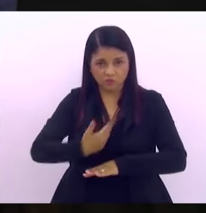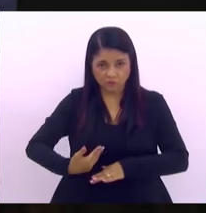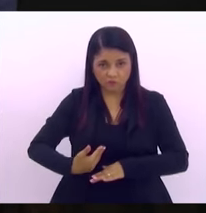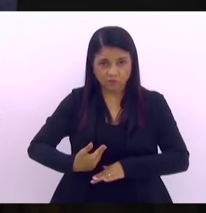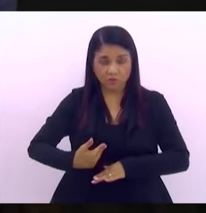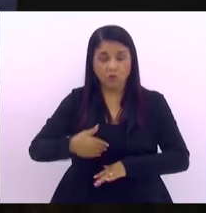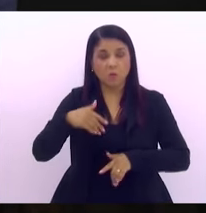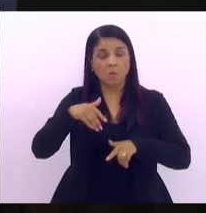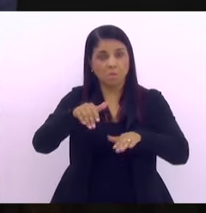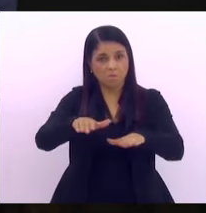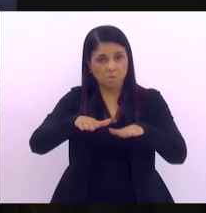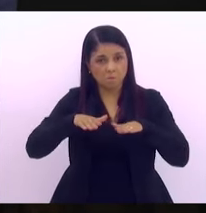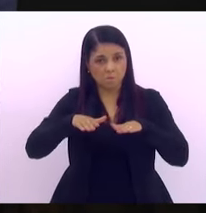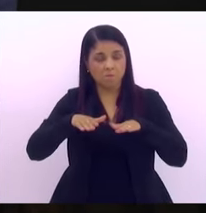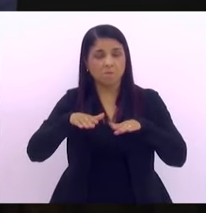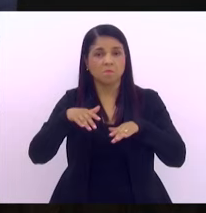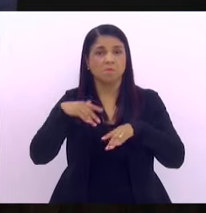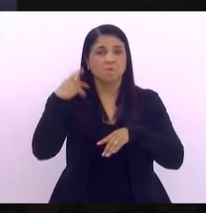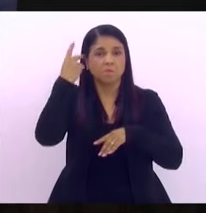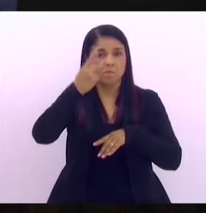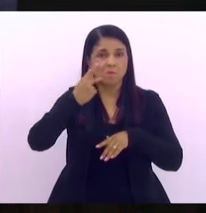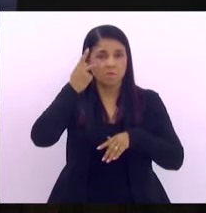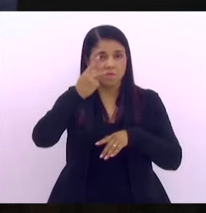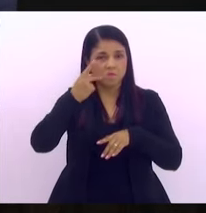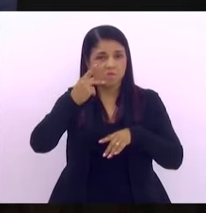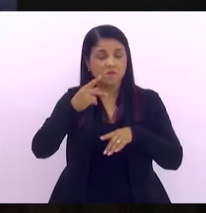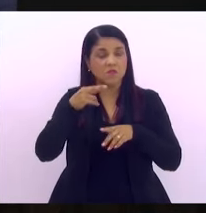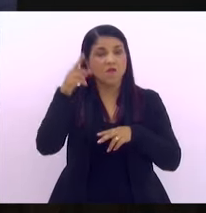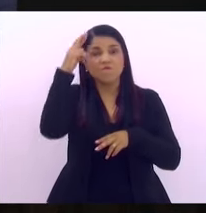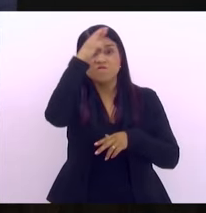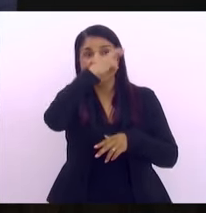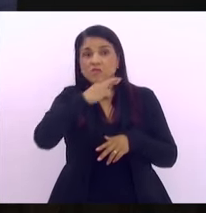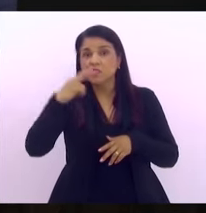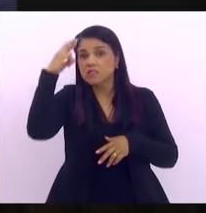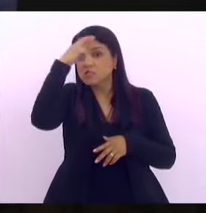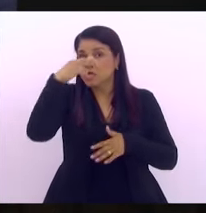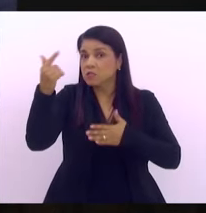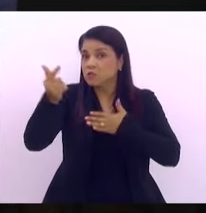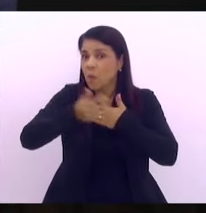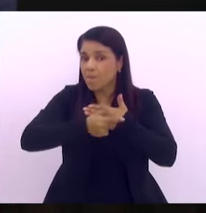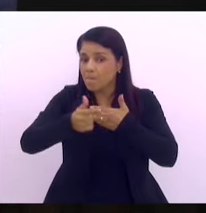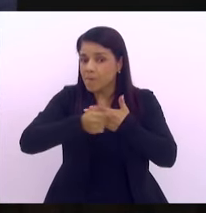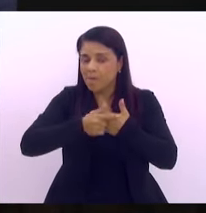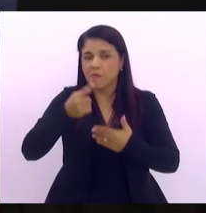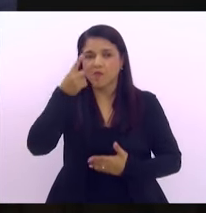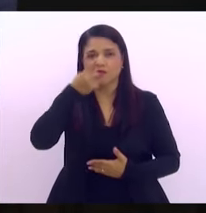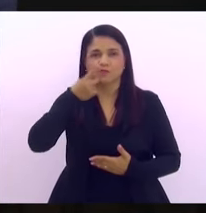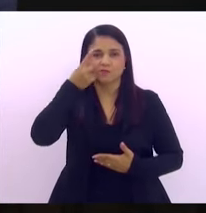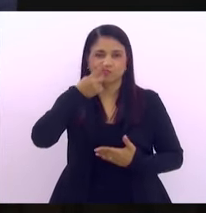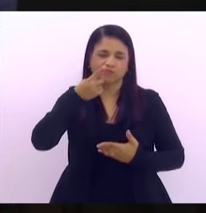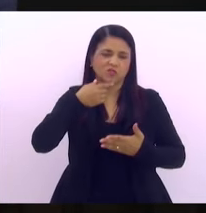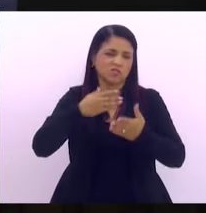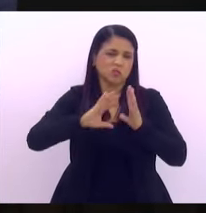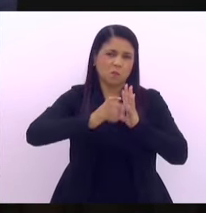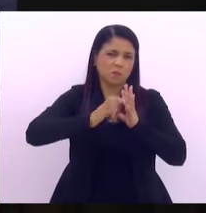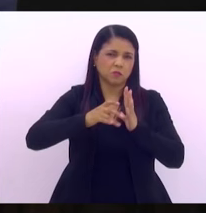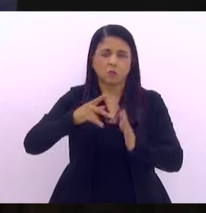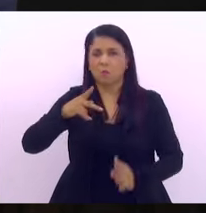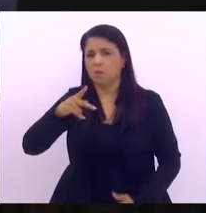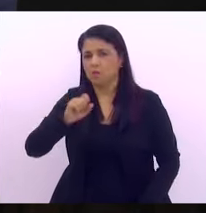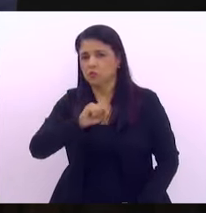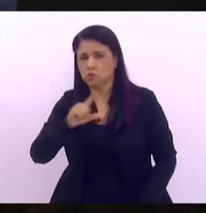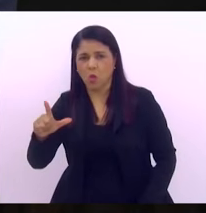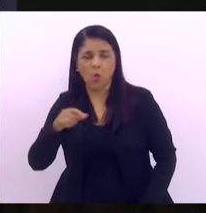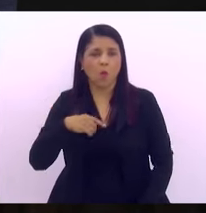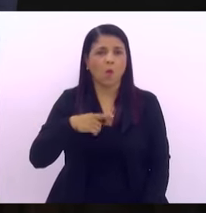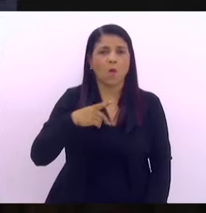do parlamentar, acima de qualquer coisa, é de ser fiscalizador. Então, seja ele do PSOL, do PL, do MDB ou